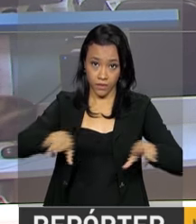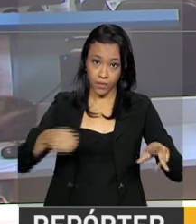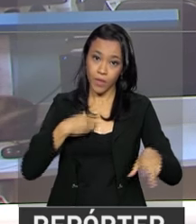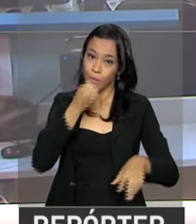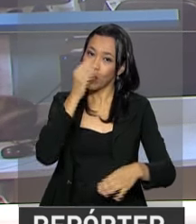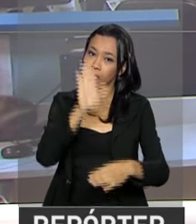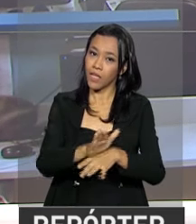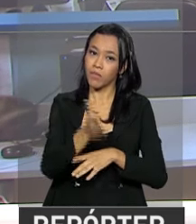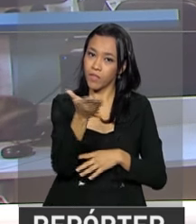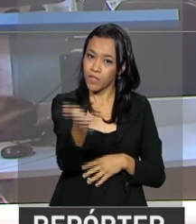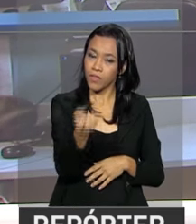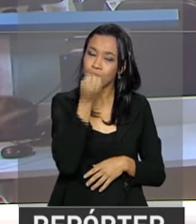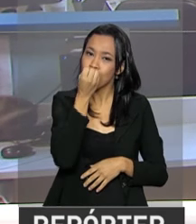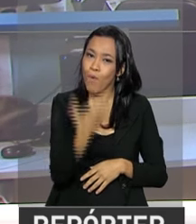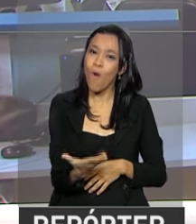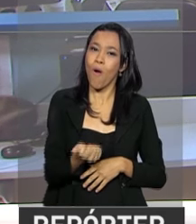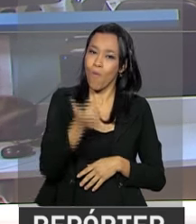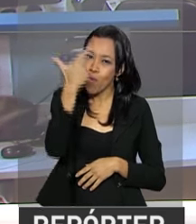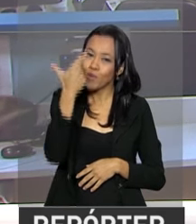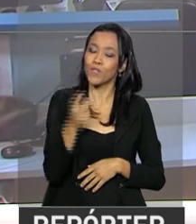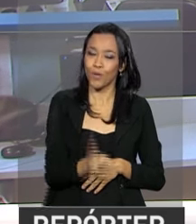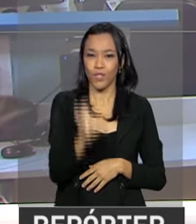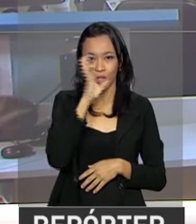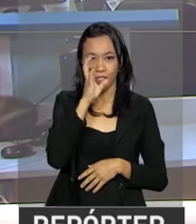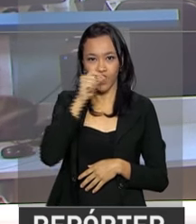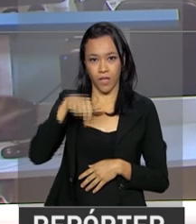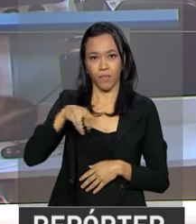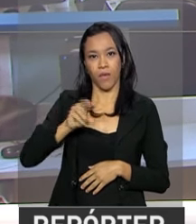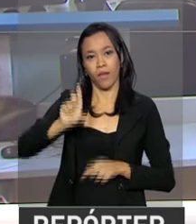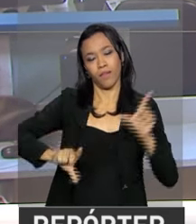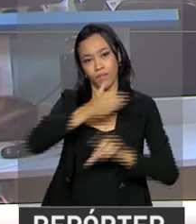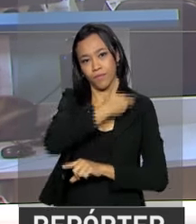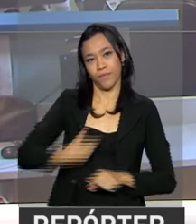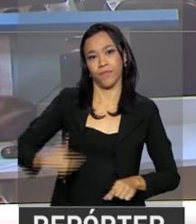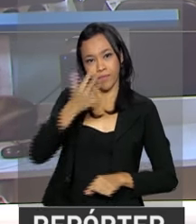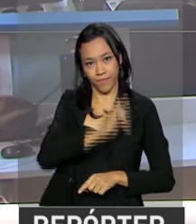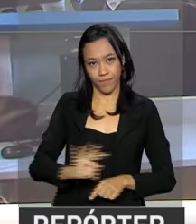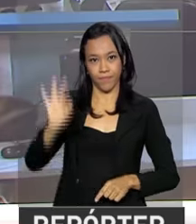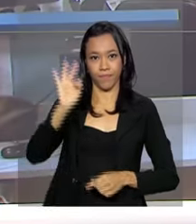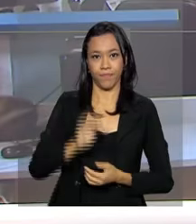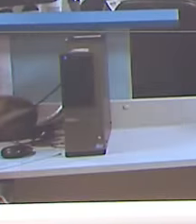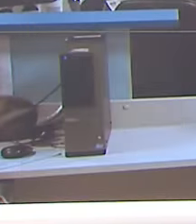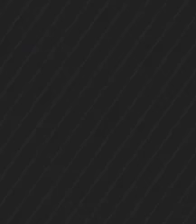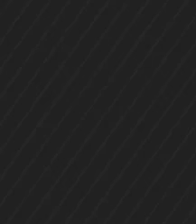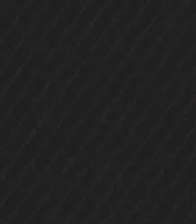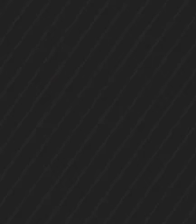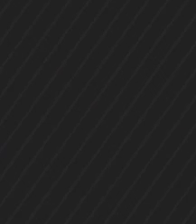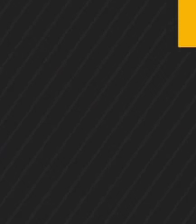Uma boa tarde para você, um bom almoço e continue com a gente aqui na NBR, a TV do Governo Federal.